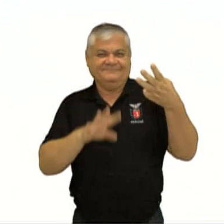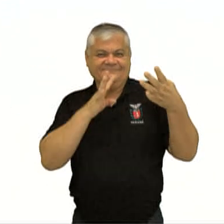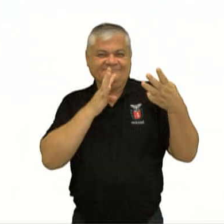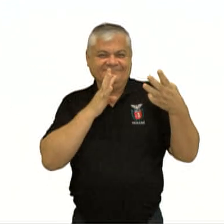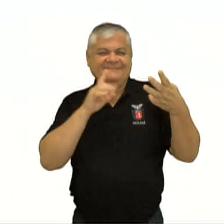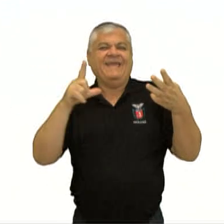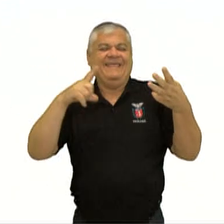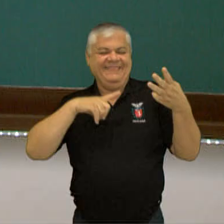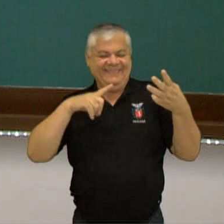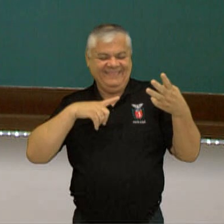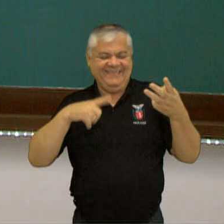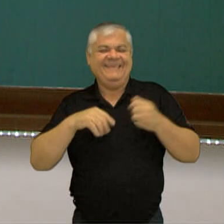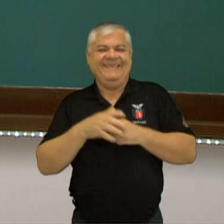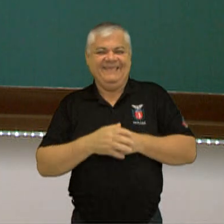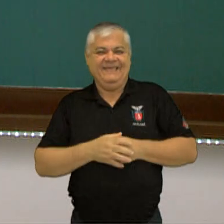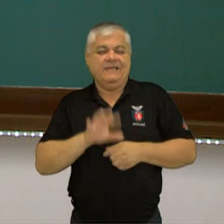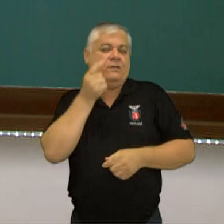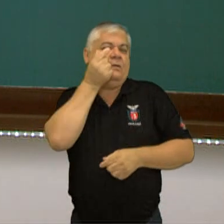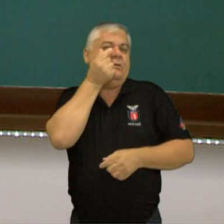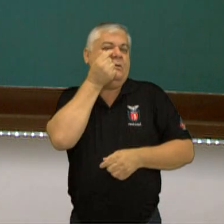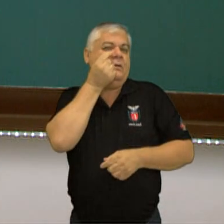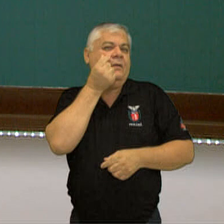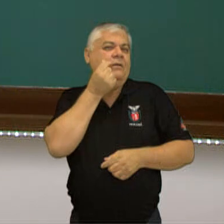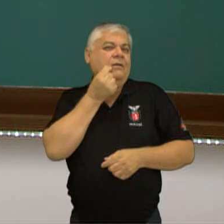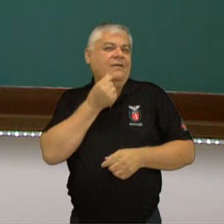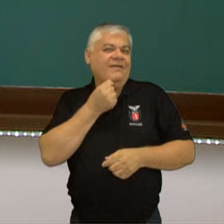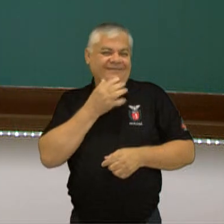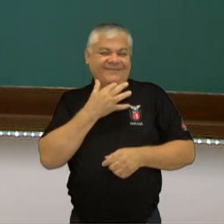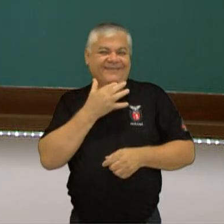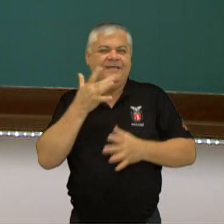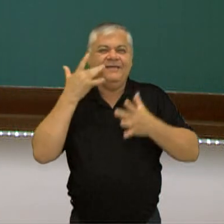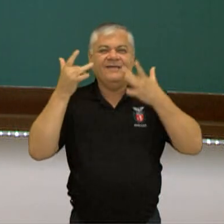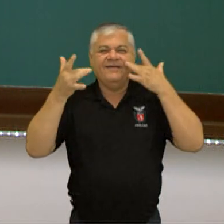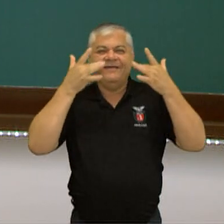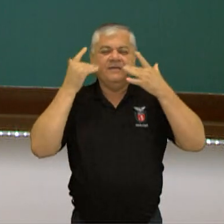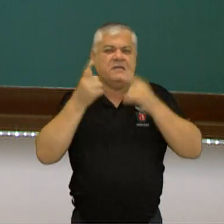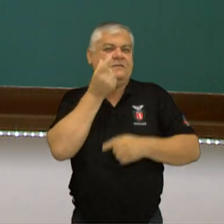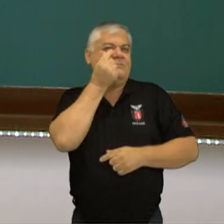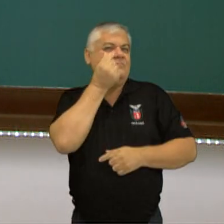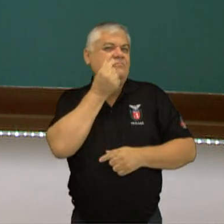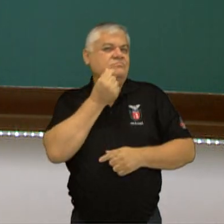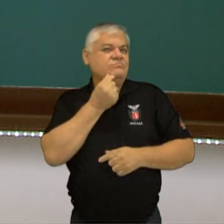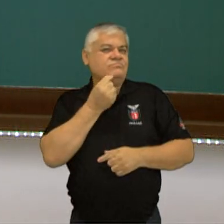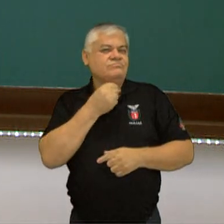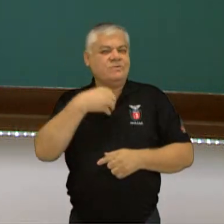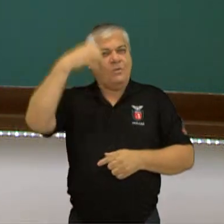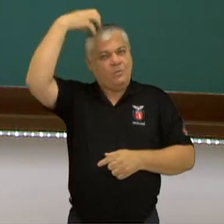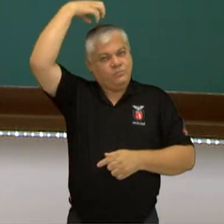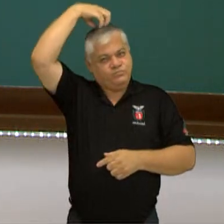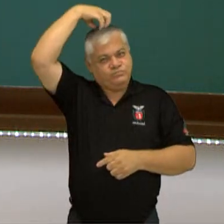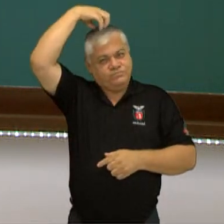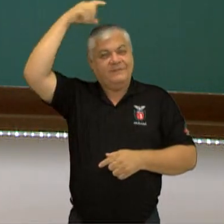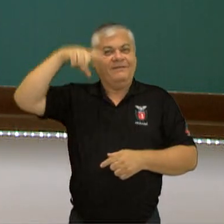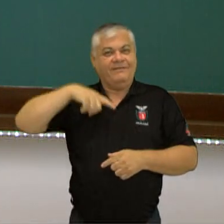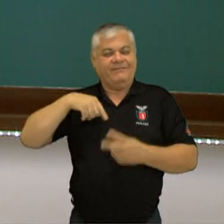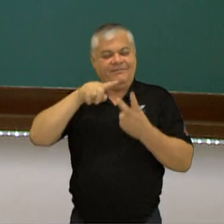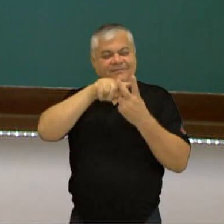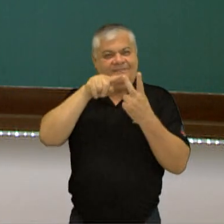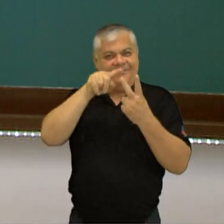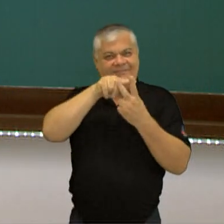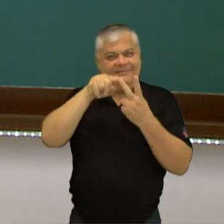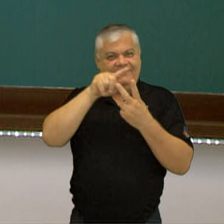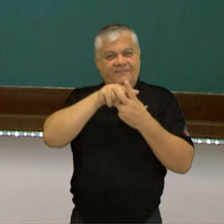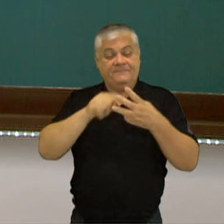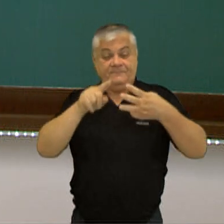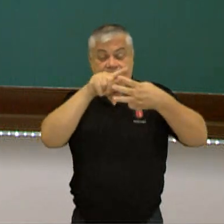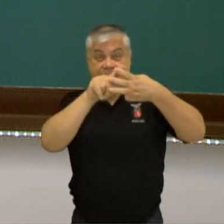da Colombina, né? Que todo mundo sabe. E aqui a gente vai falar um pouquinho deles. Então, assim, os Anni, os Vecchi e os